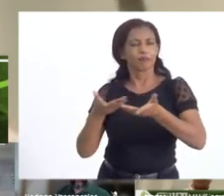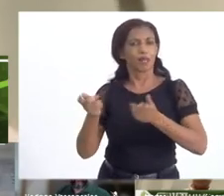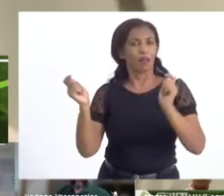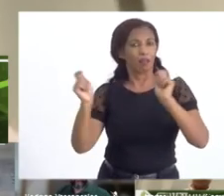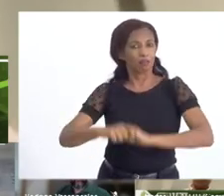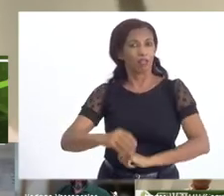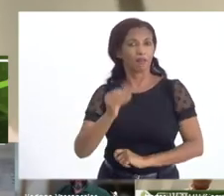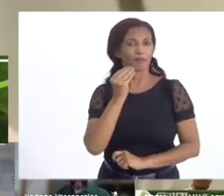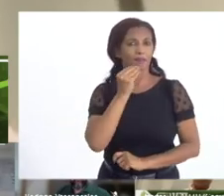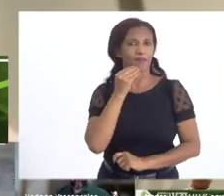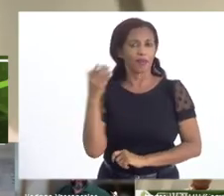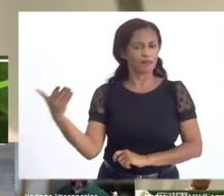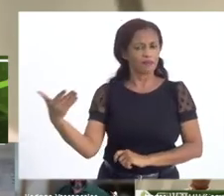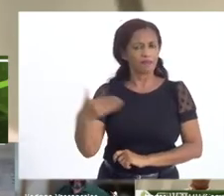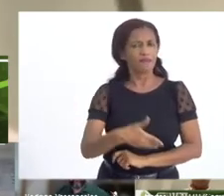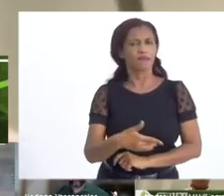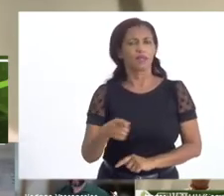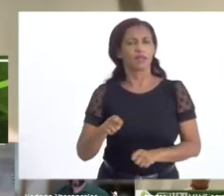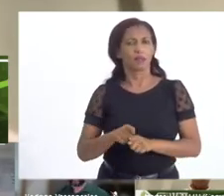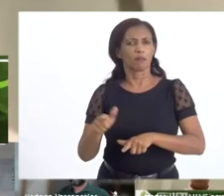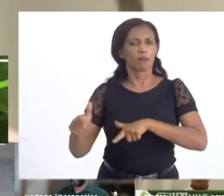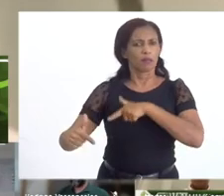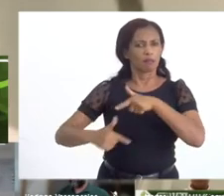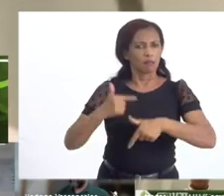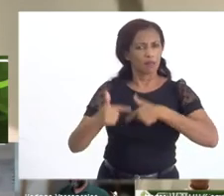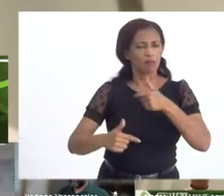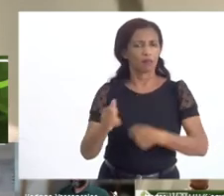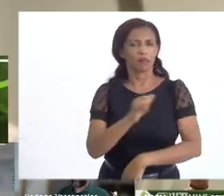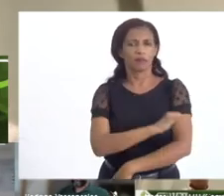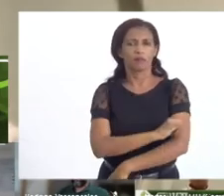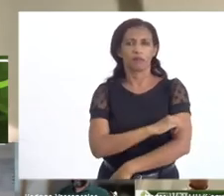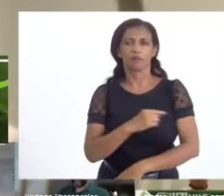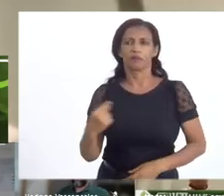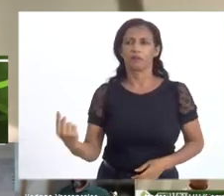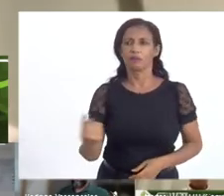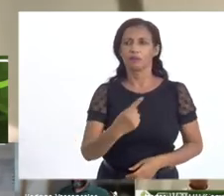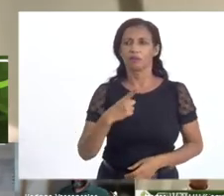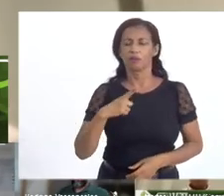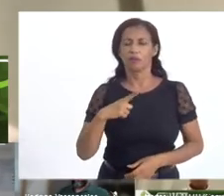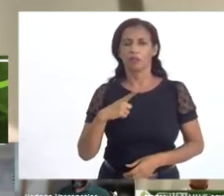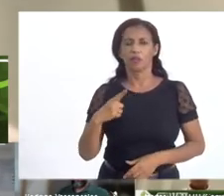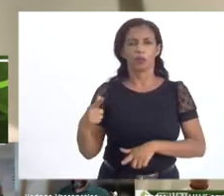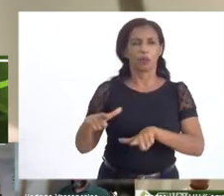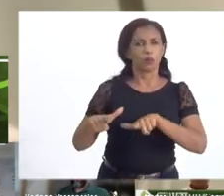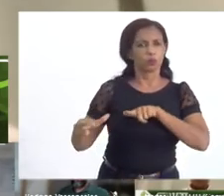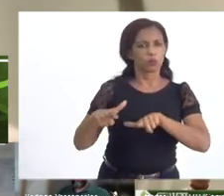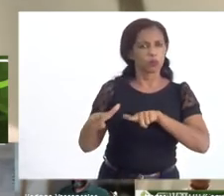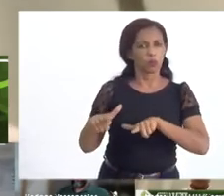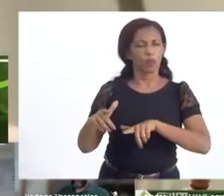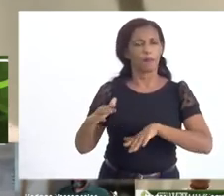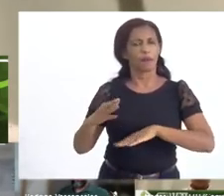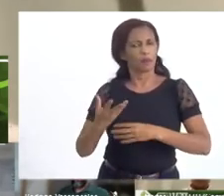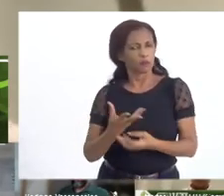pudessem vir operar no Rio de Janeiro. Nós temos uma atividade bastante